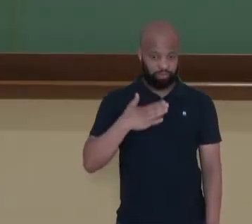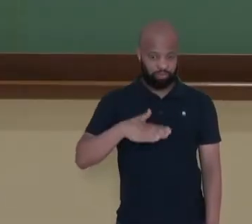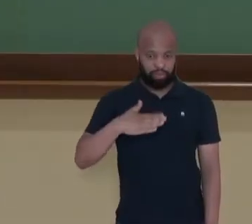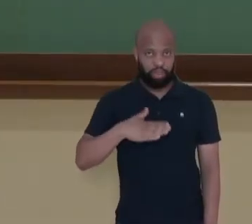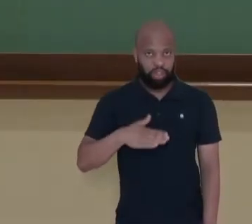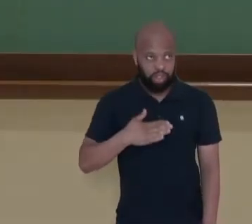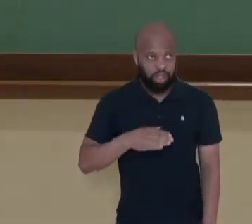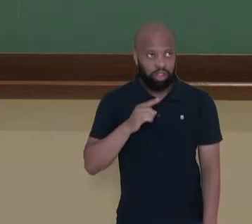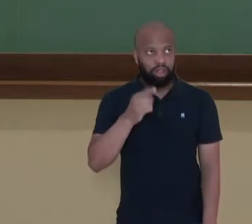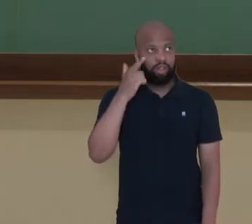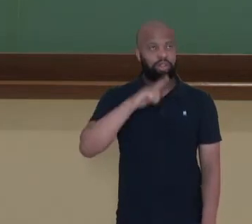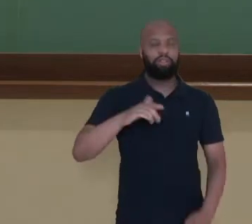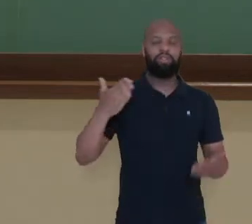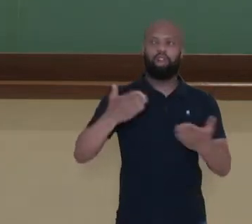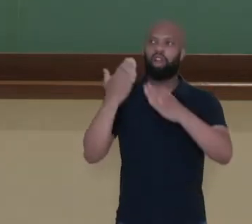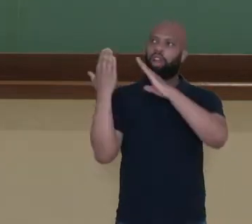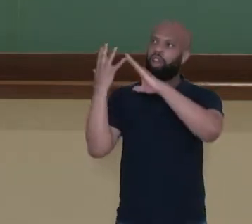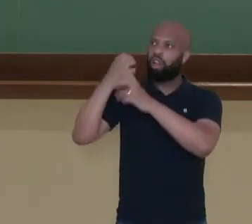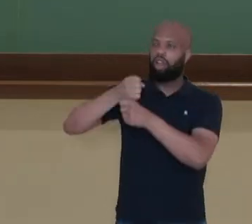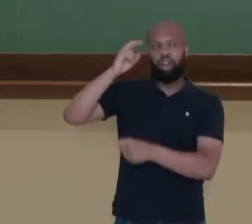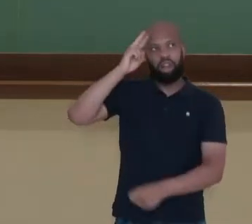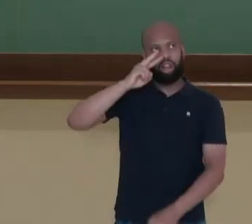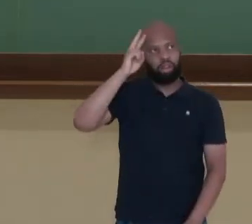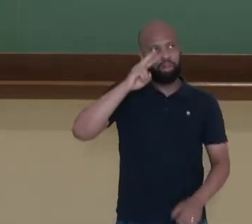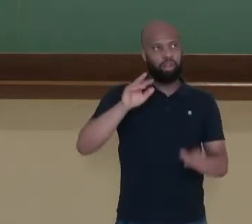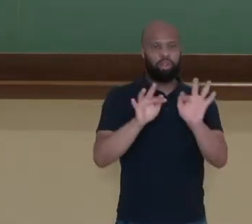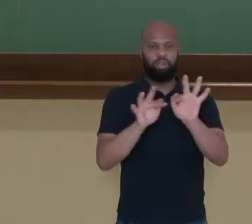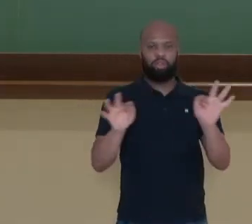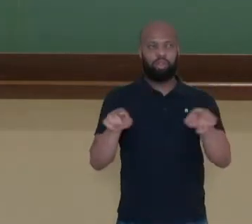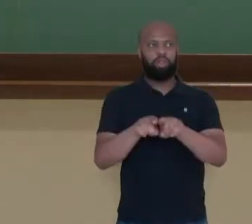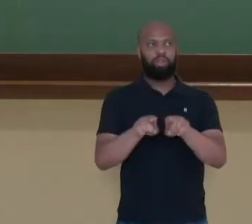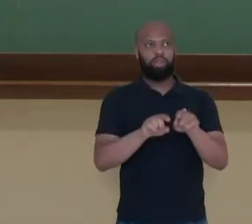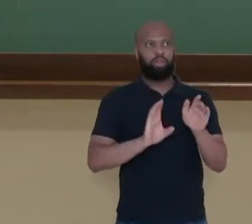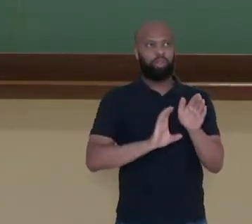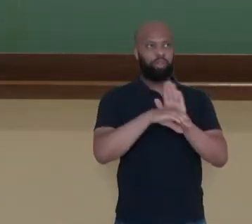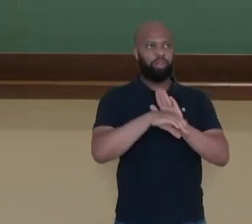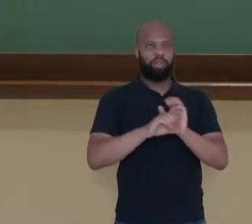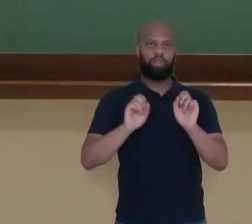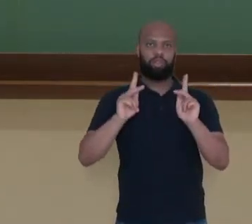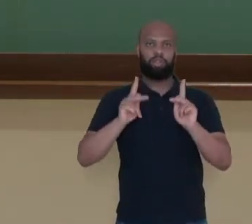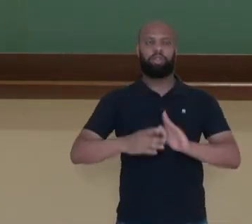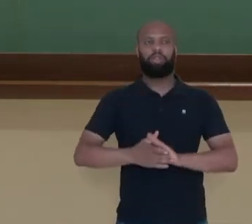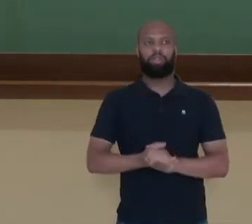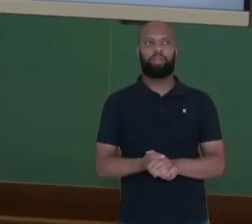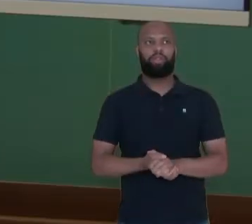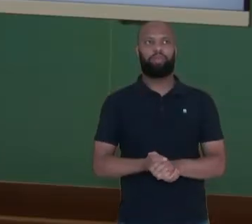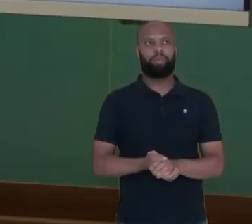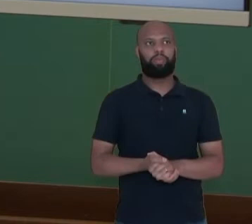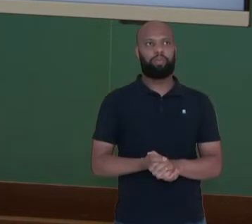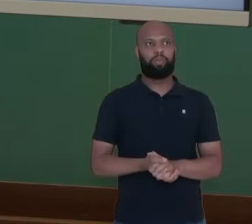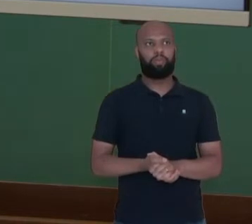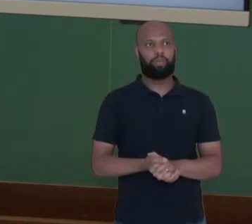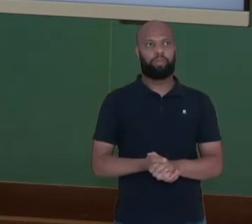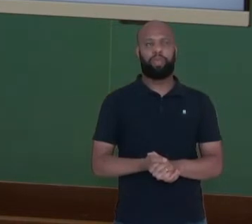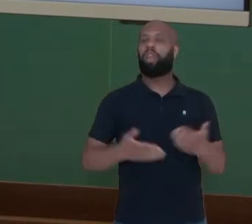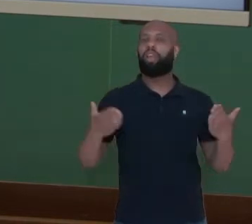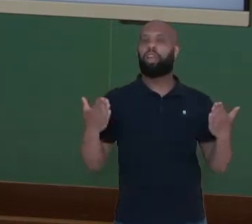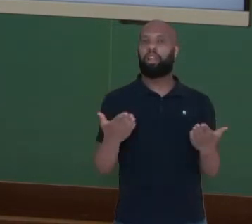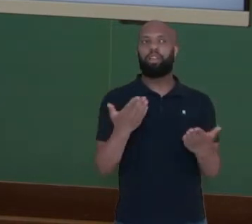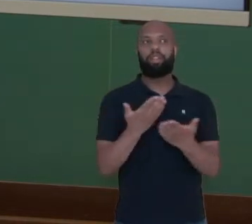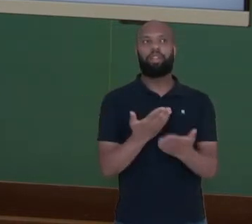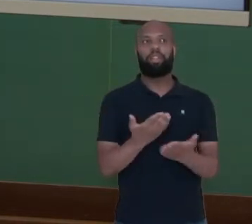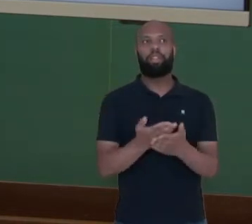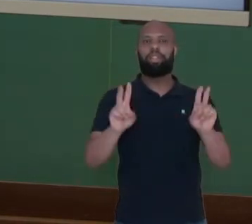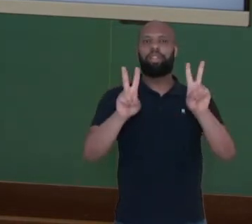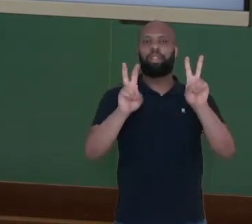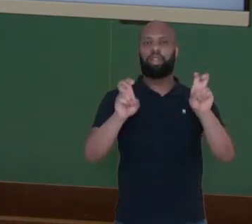Deu aquela revisada nas fórmulas, revisada naqueles conceitos? Show de bola, meus queridos. Bem, vamos falar um pouquinho sobre a